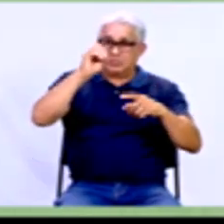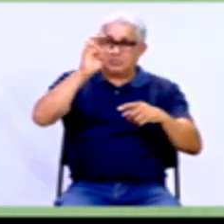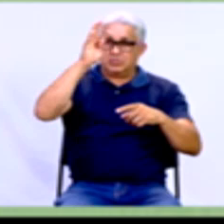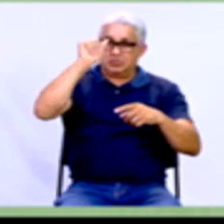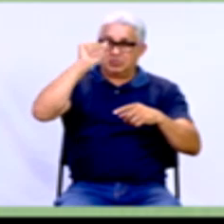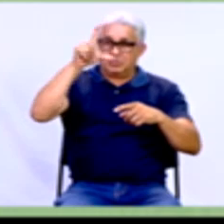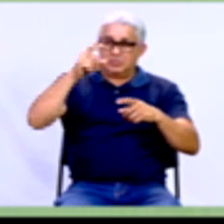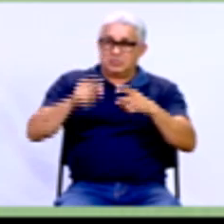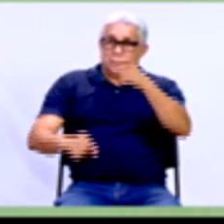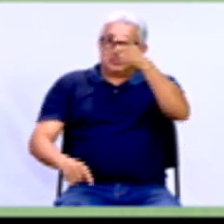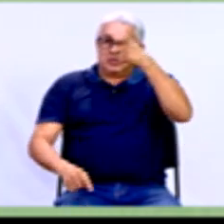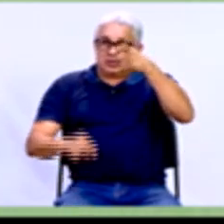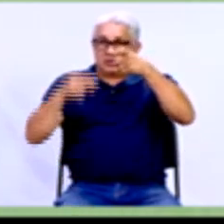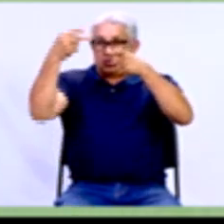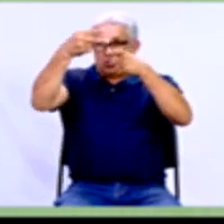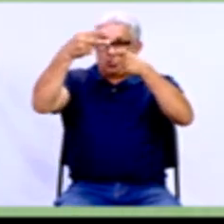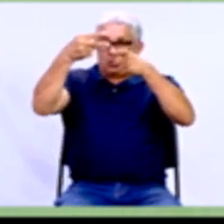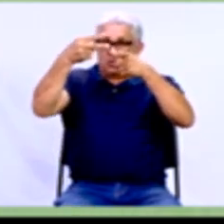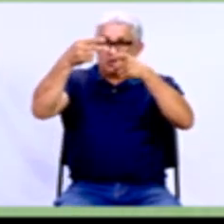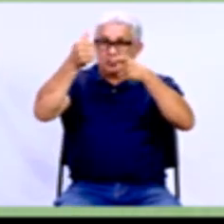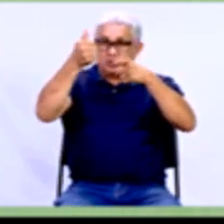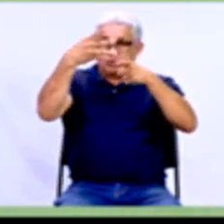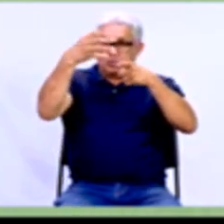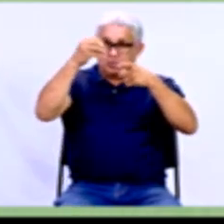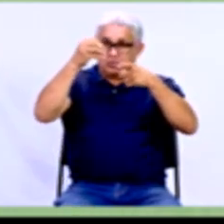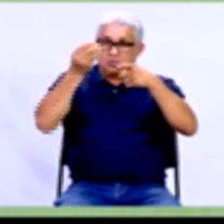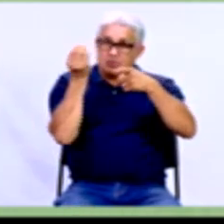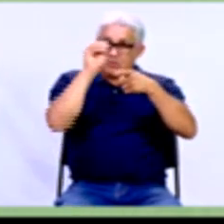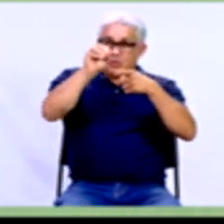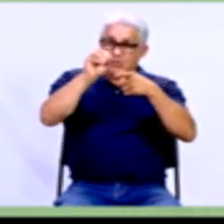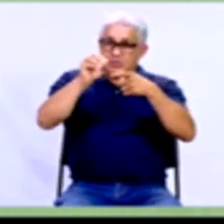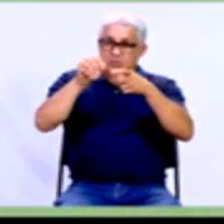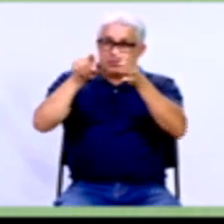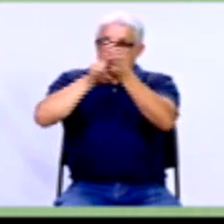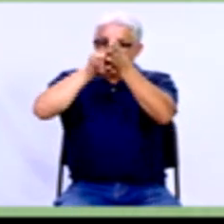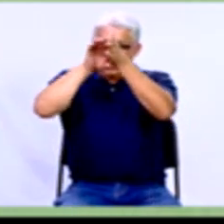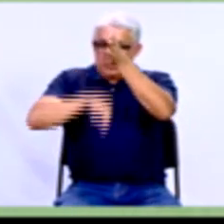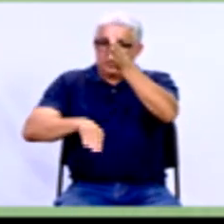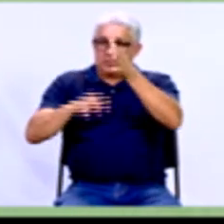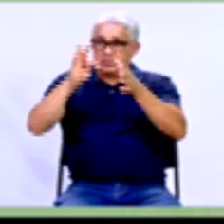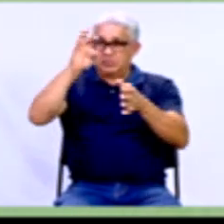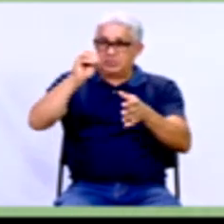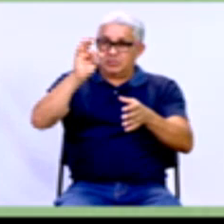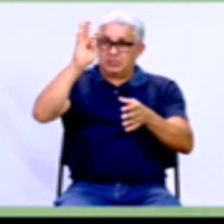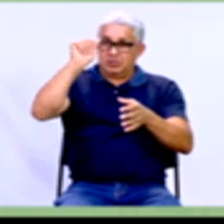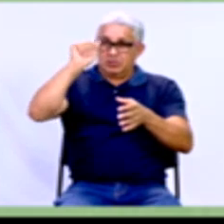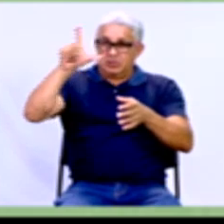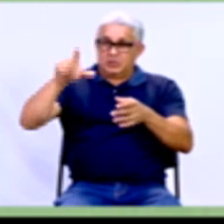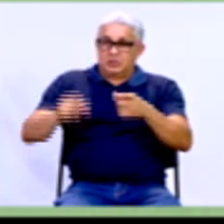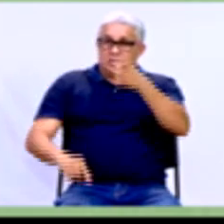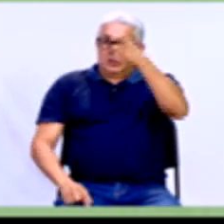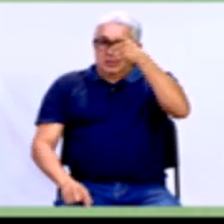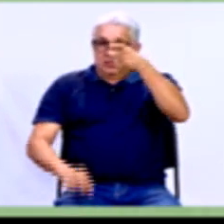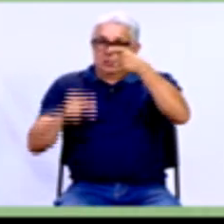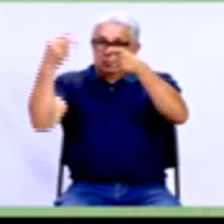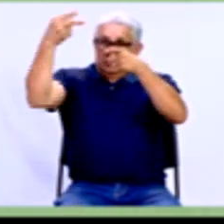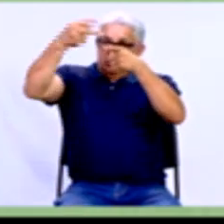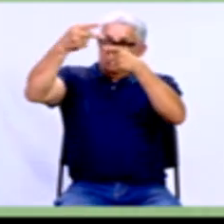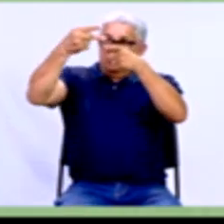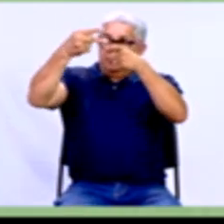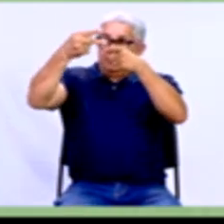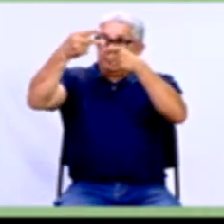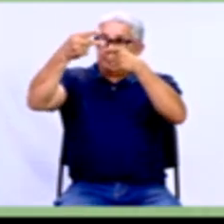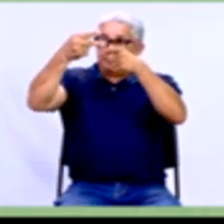quadrado. X ao quadrado é 140, menos o total de x elevado ao quadrado, que